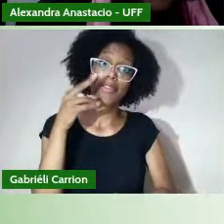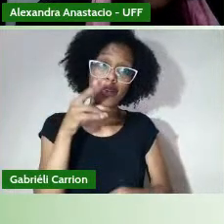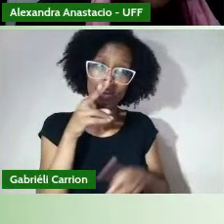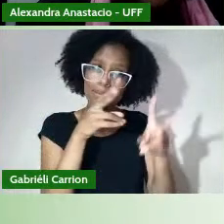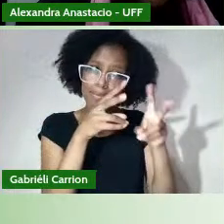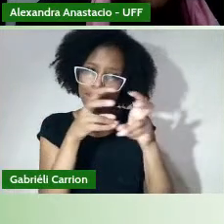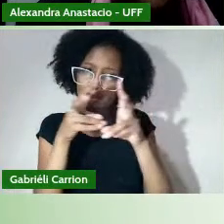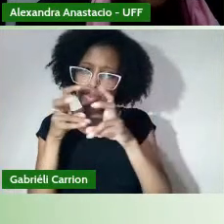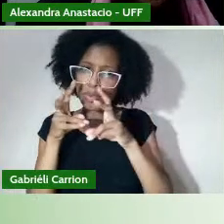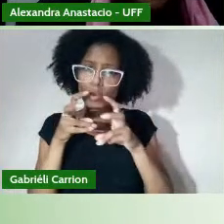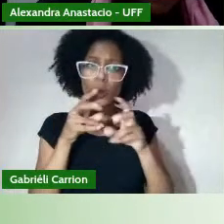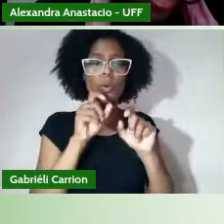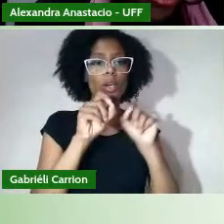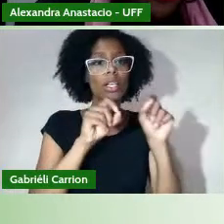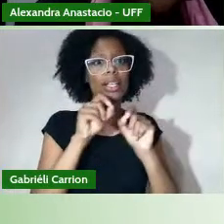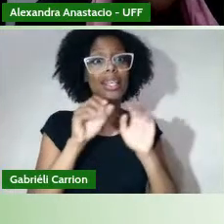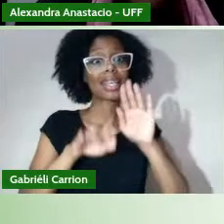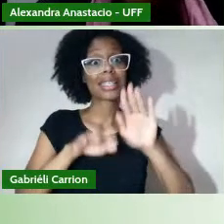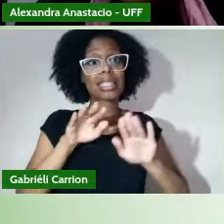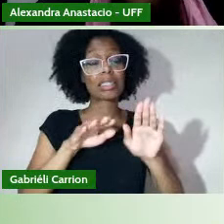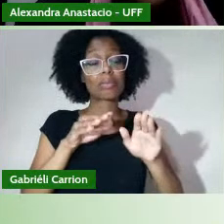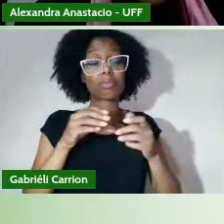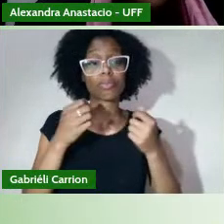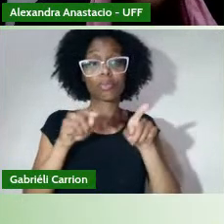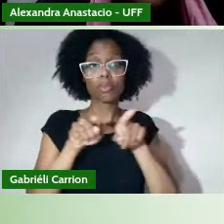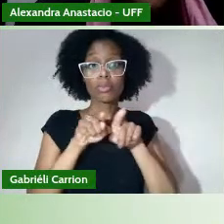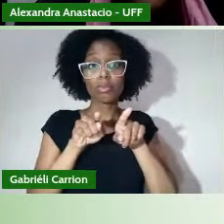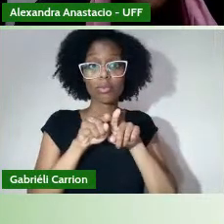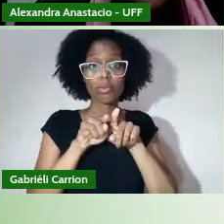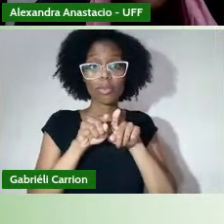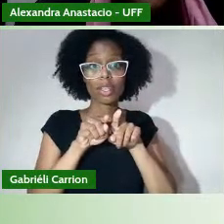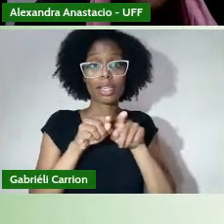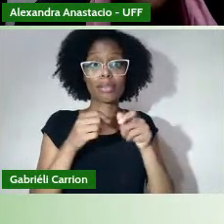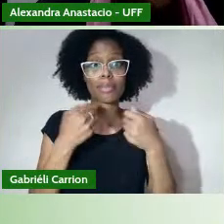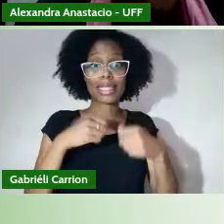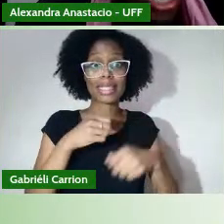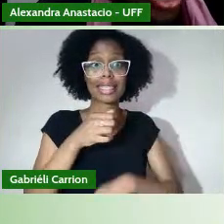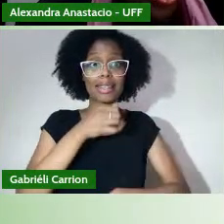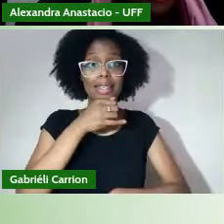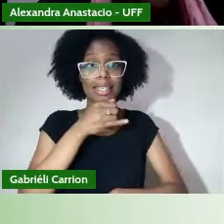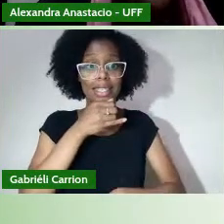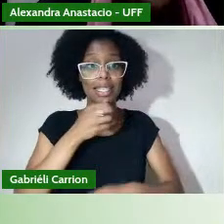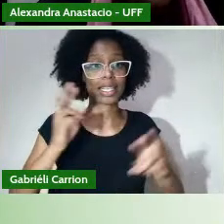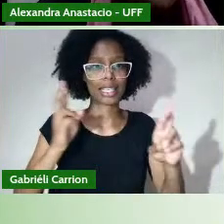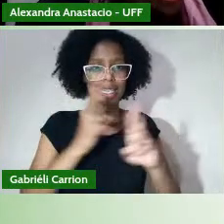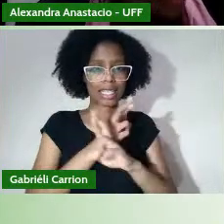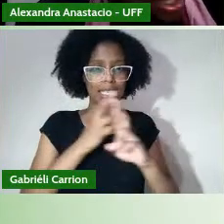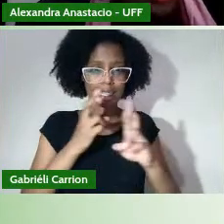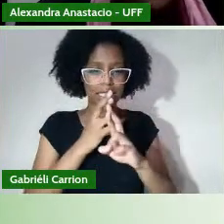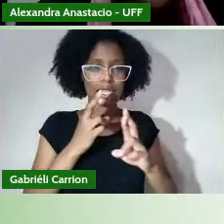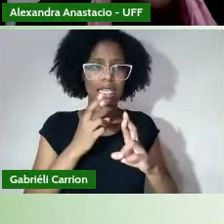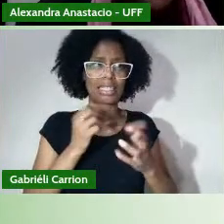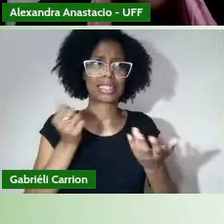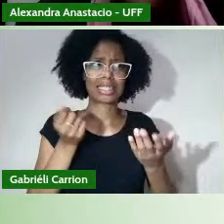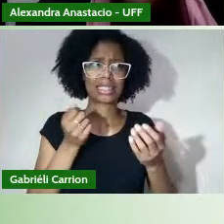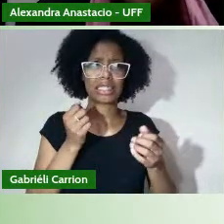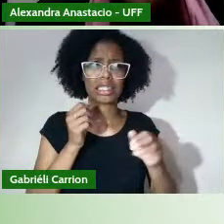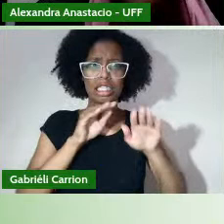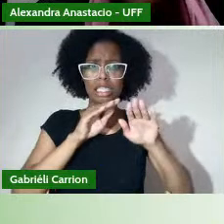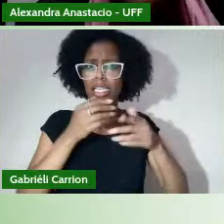reconhecer que, para que a gente também, né, usando esse exemplo relacionado ao combate à evasão e também à